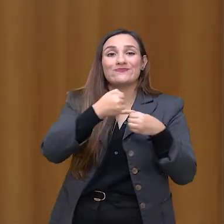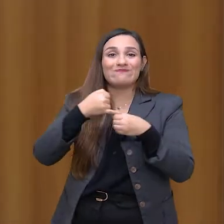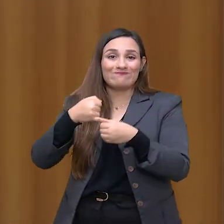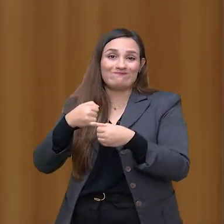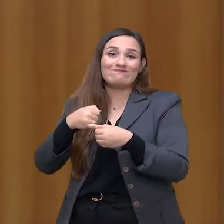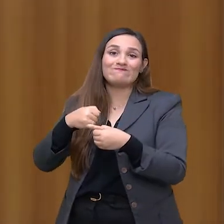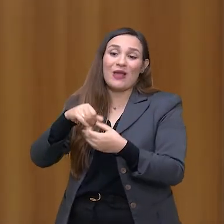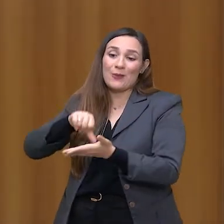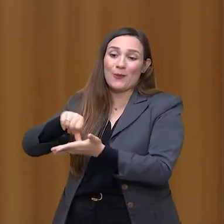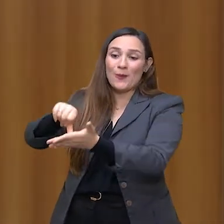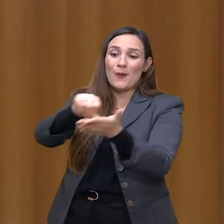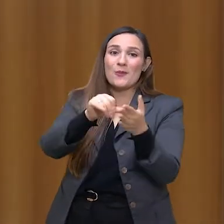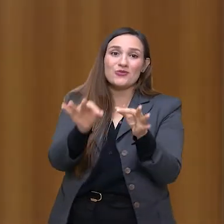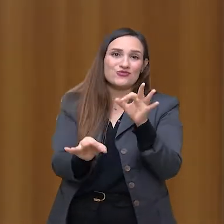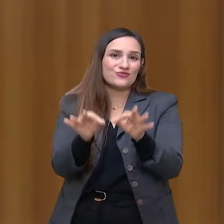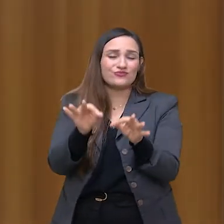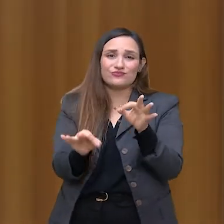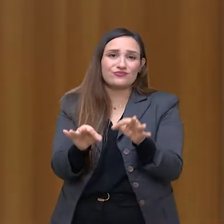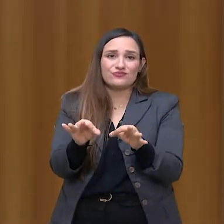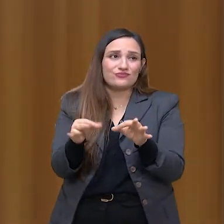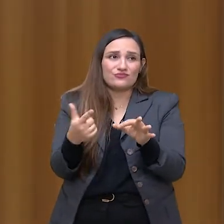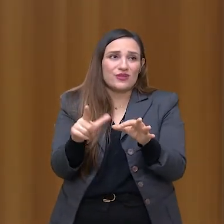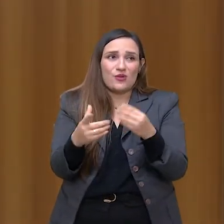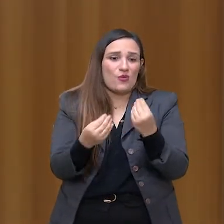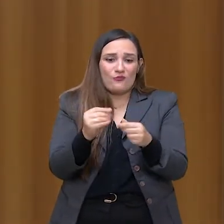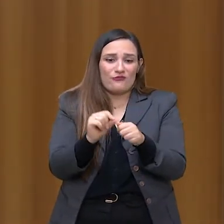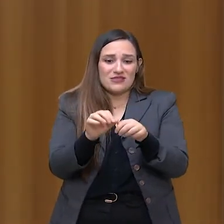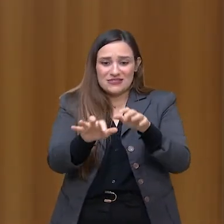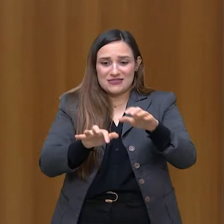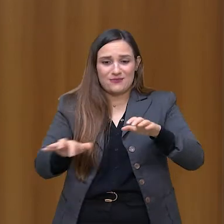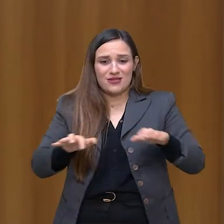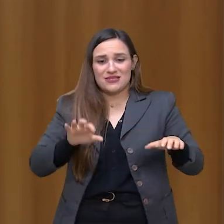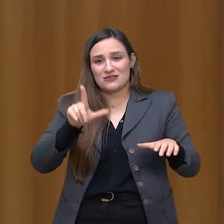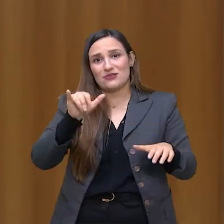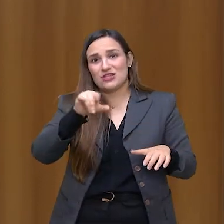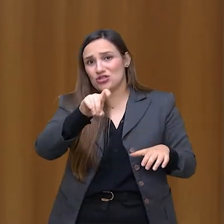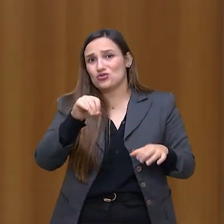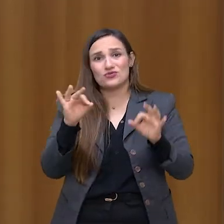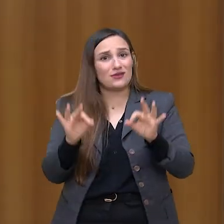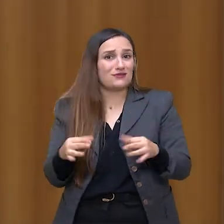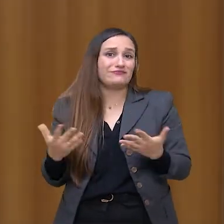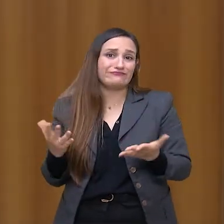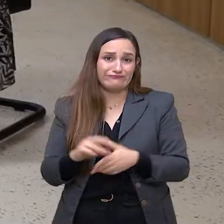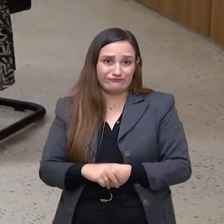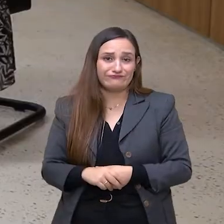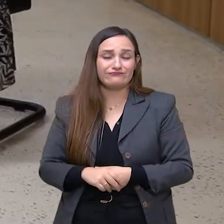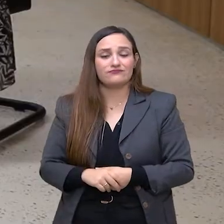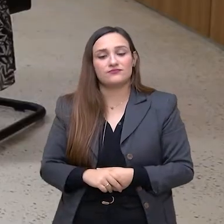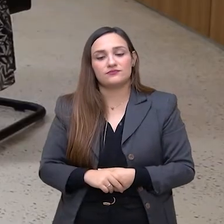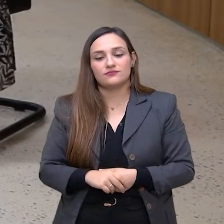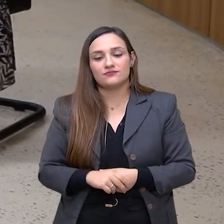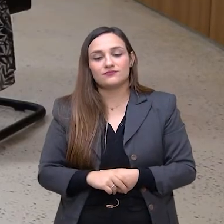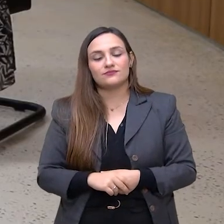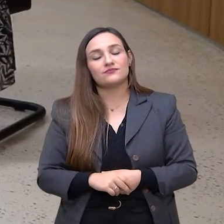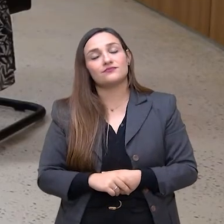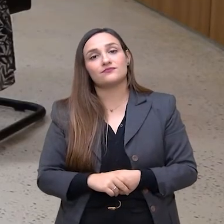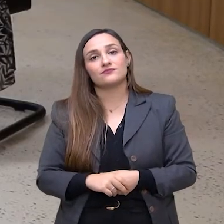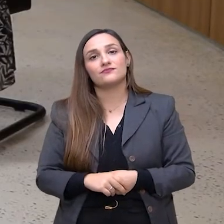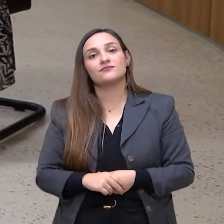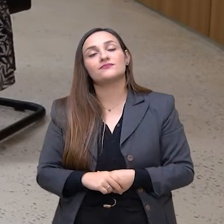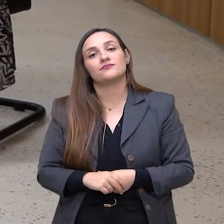das comarcas do interior, que às vezes não tem onde fazer o descarte adequado. Então, o que tem sido trabalhado, às